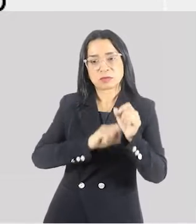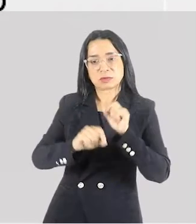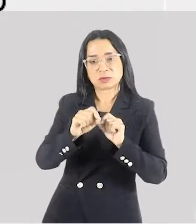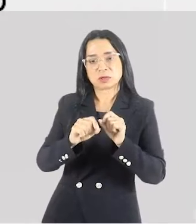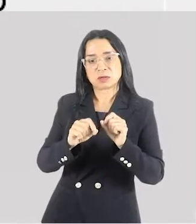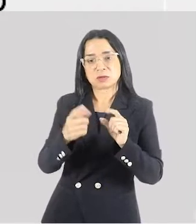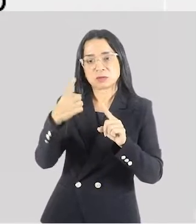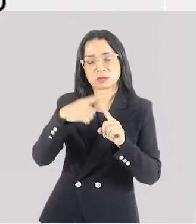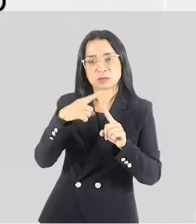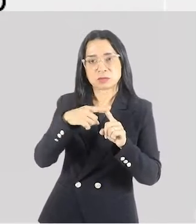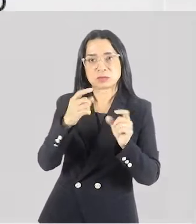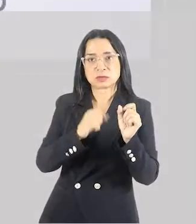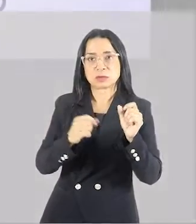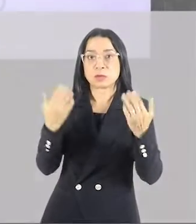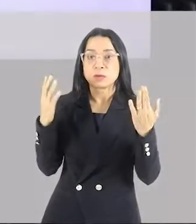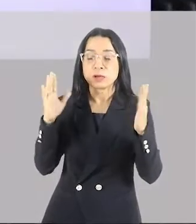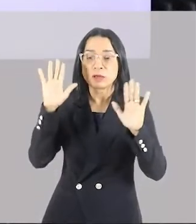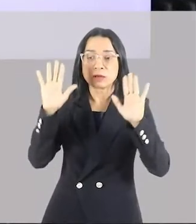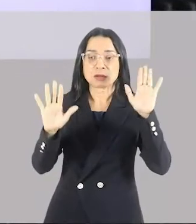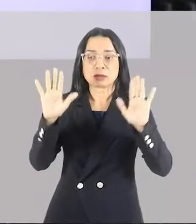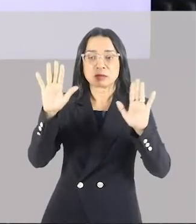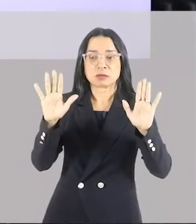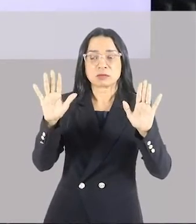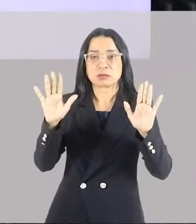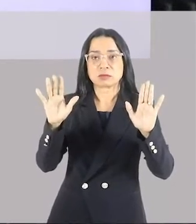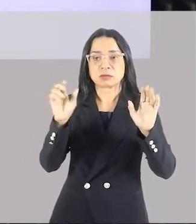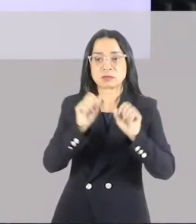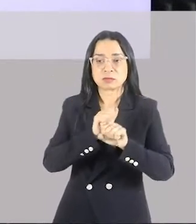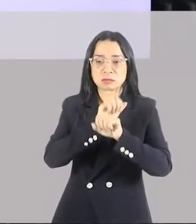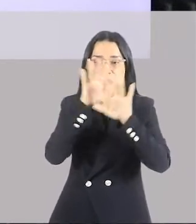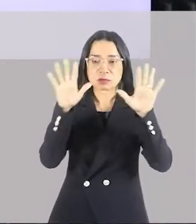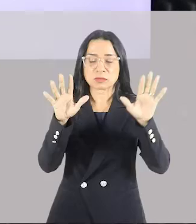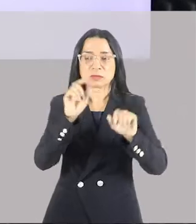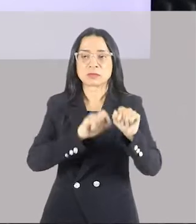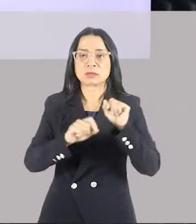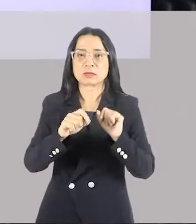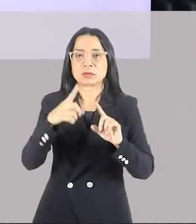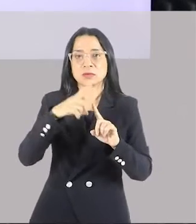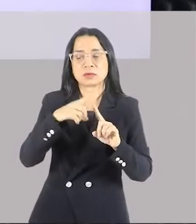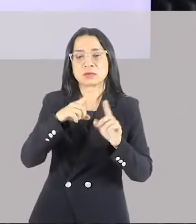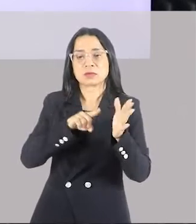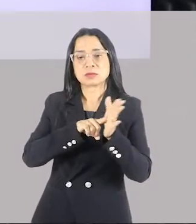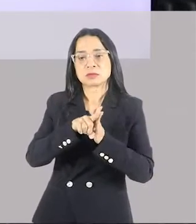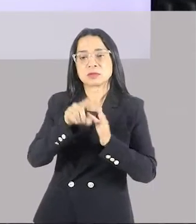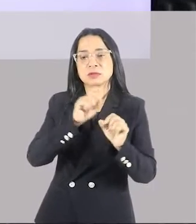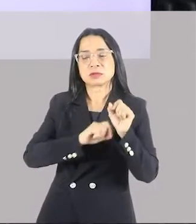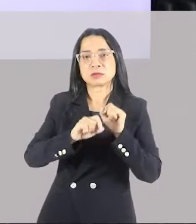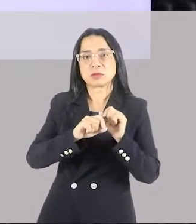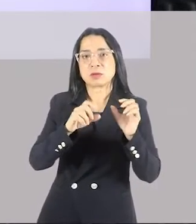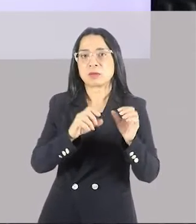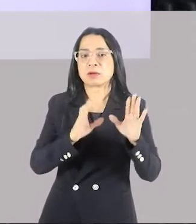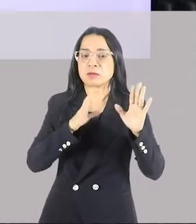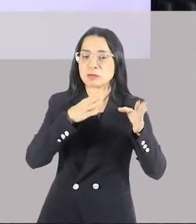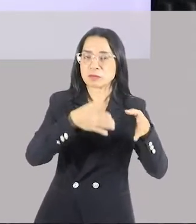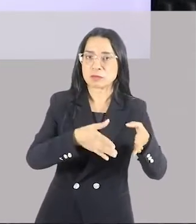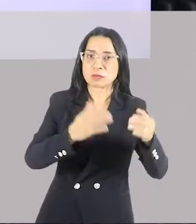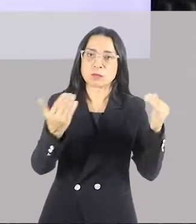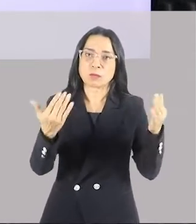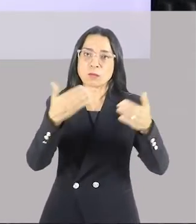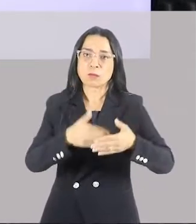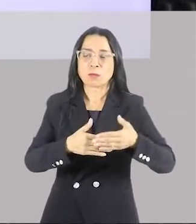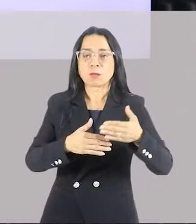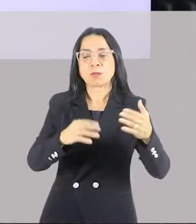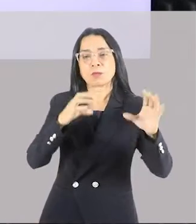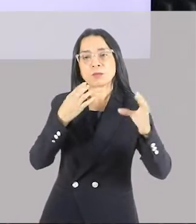à modalidade licitatória, para que fique claro. Quando esse tipo de questão é abordado em provas de